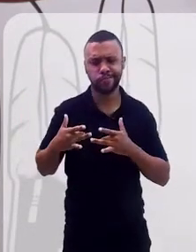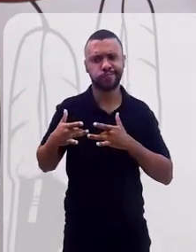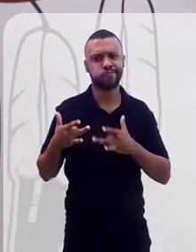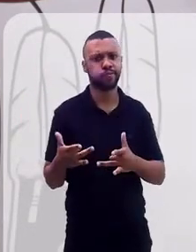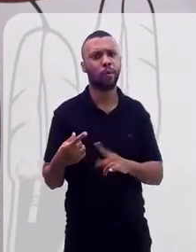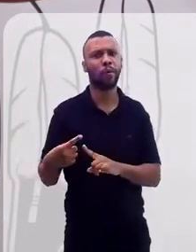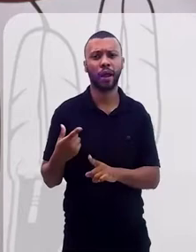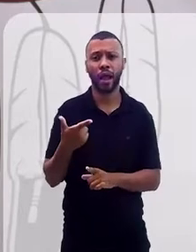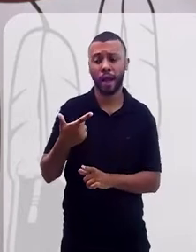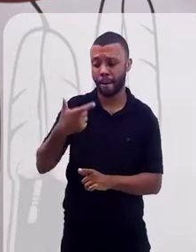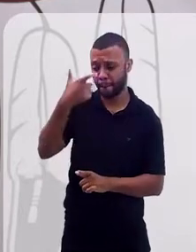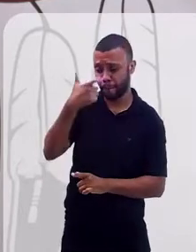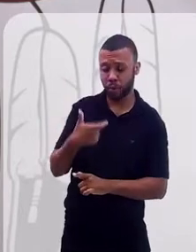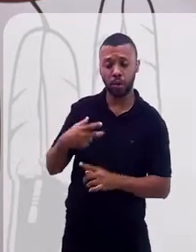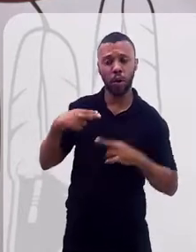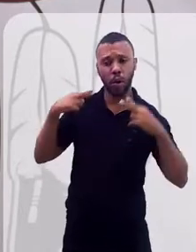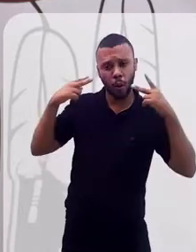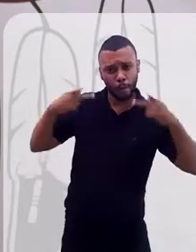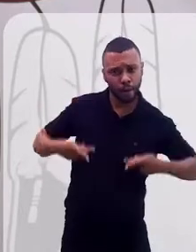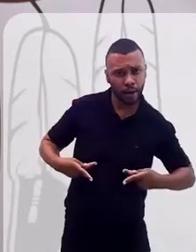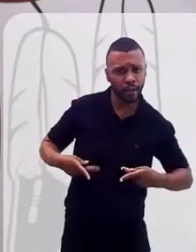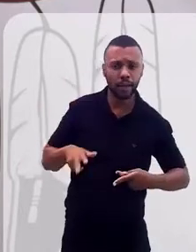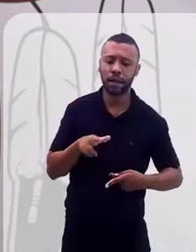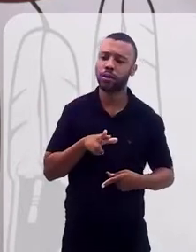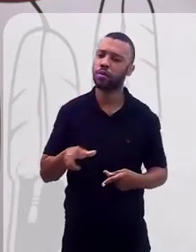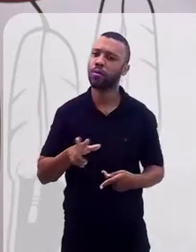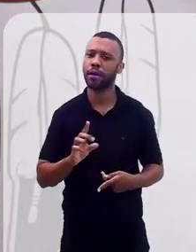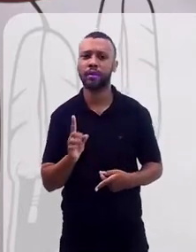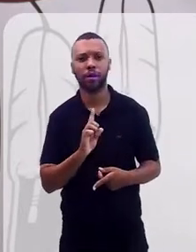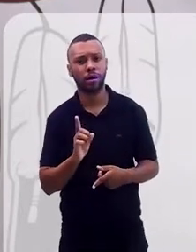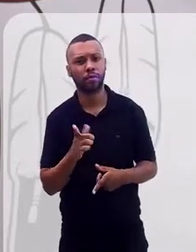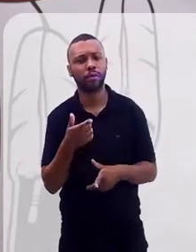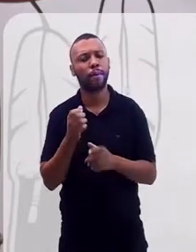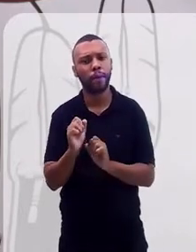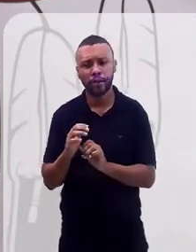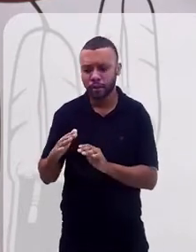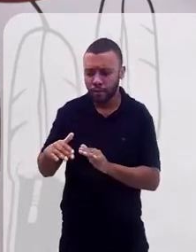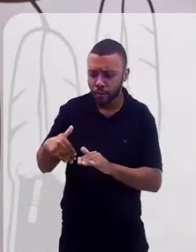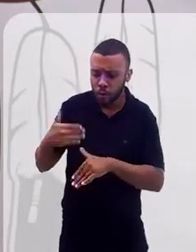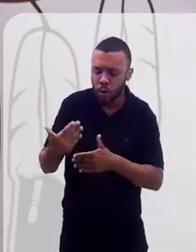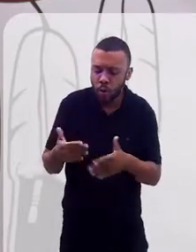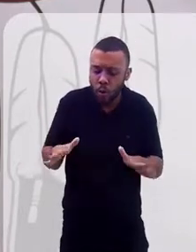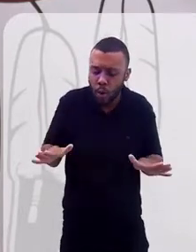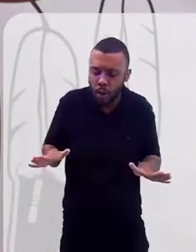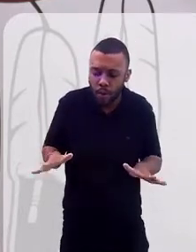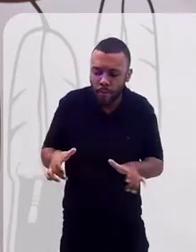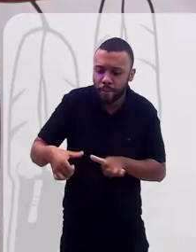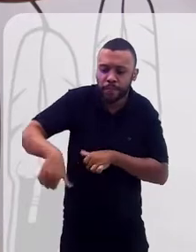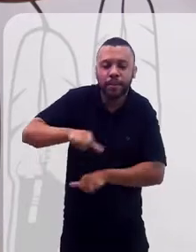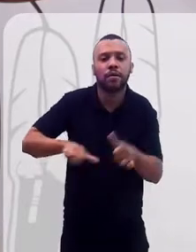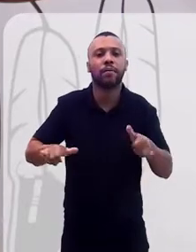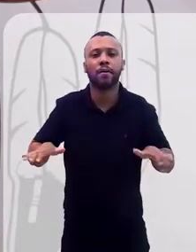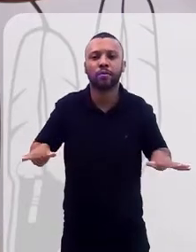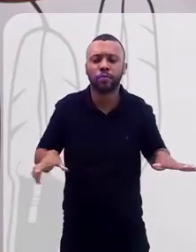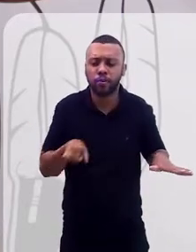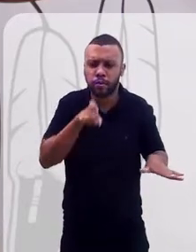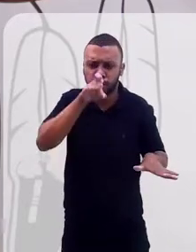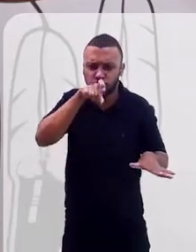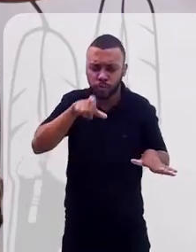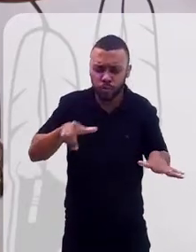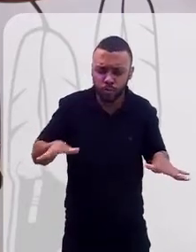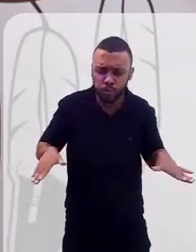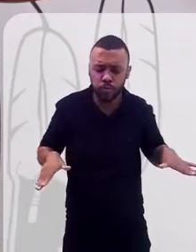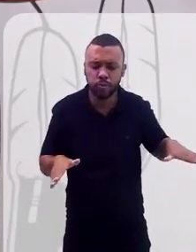vai voar porque é pessoa humana, né? Não, no mundo meio você pode se transformar na águia, por exemplo, e